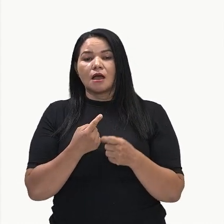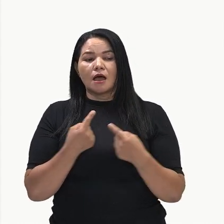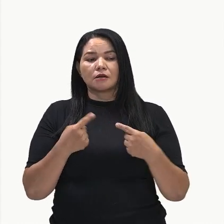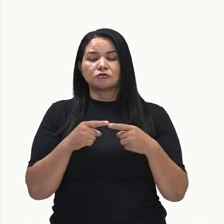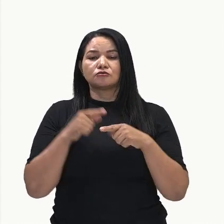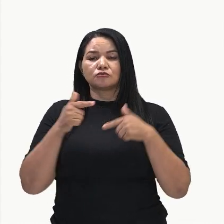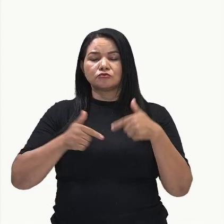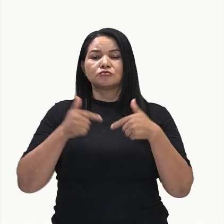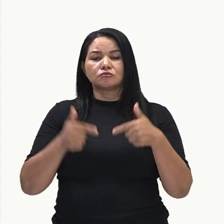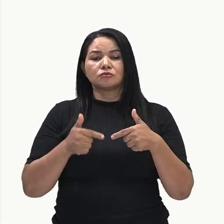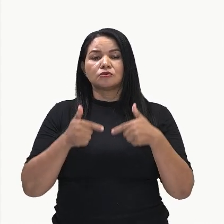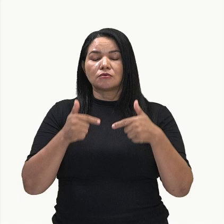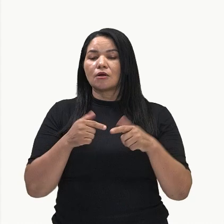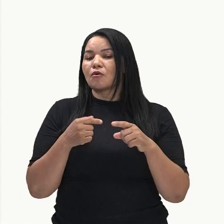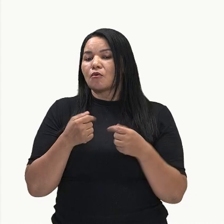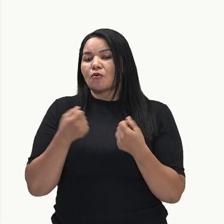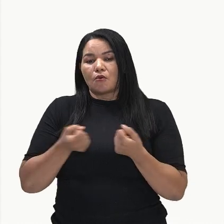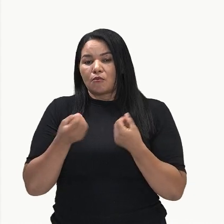que ele